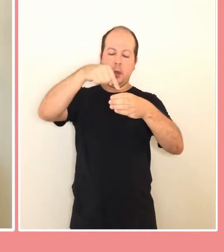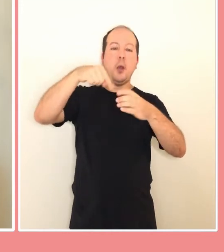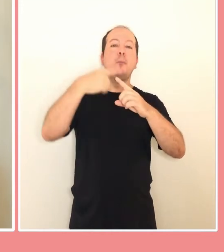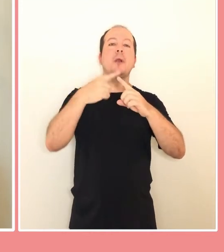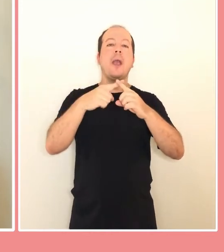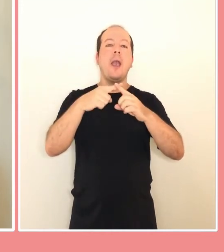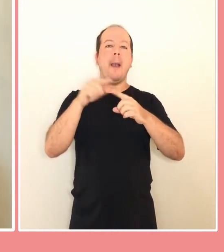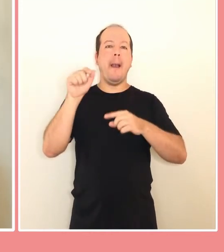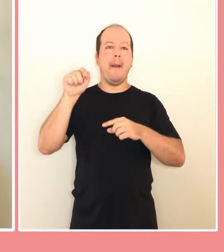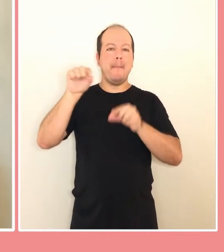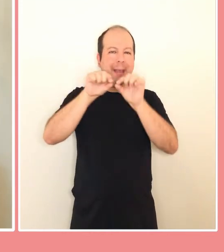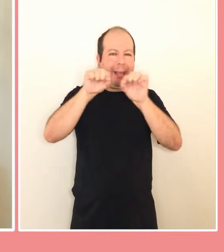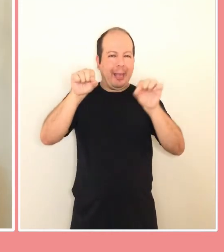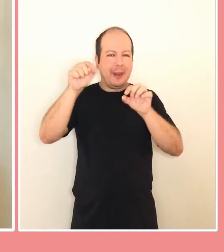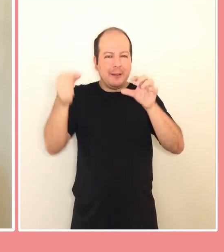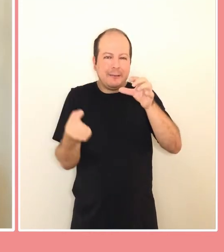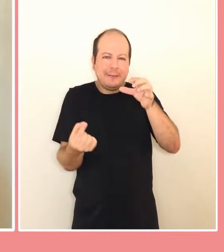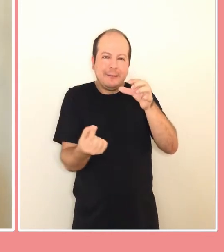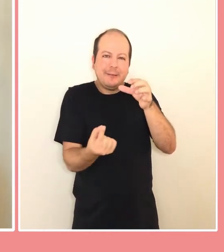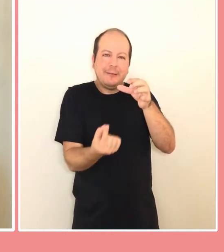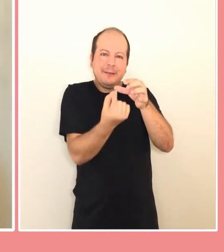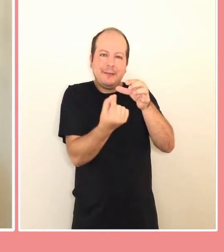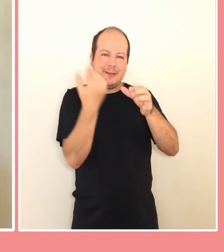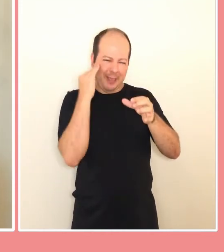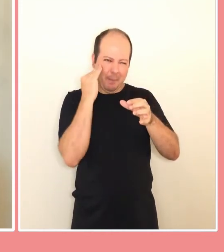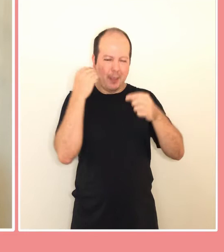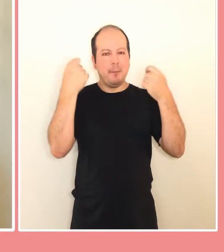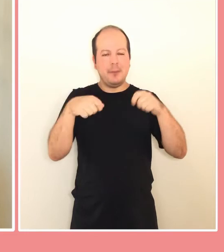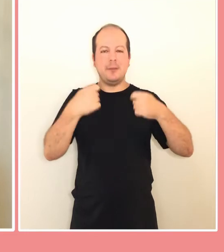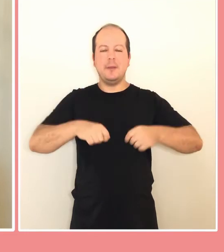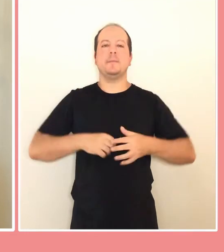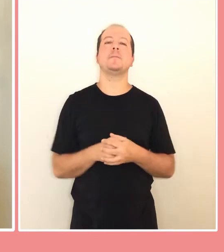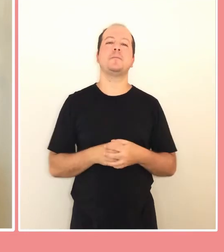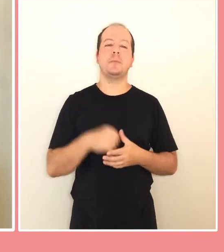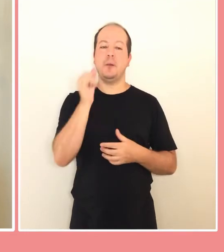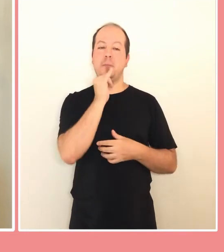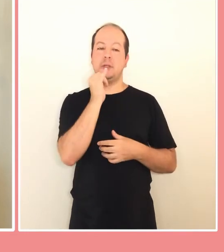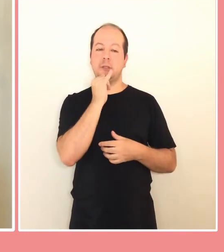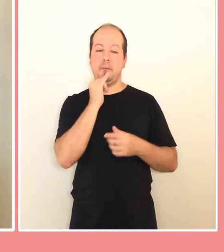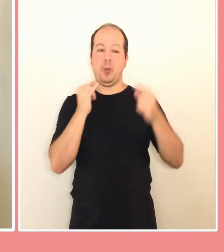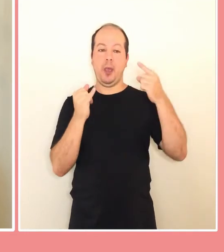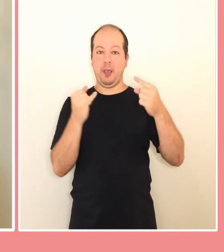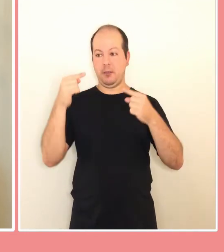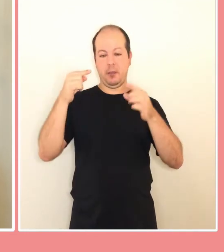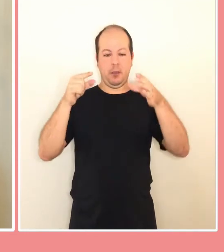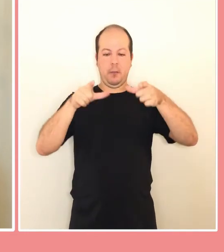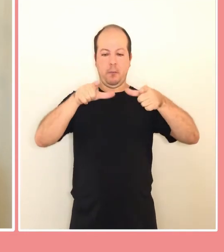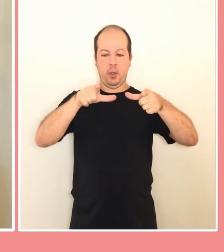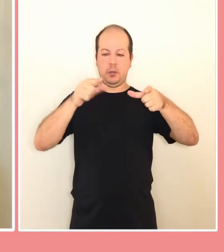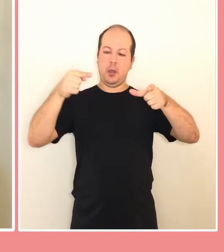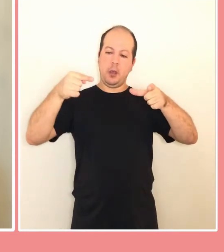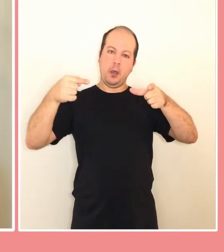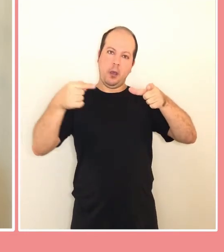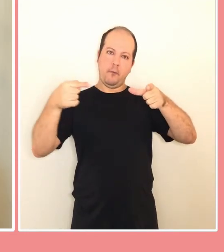mangueira. Então, nesse caso aqui, nos potes, vamos fazer um furo lateral. Então, nesse